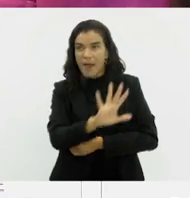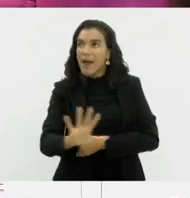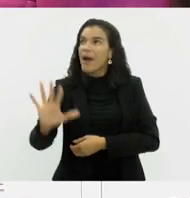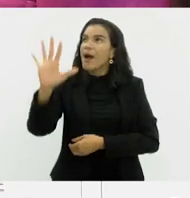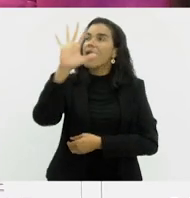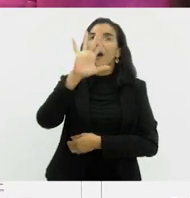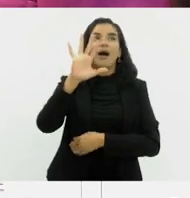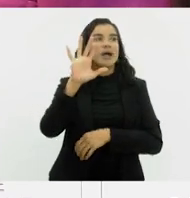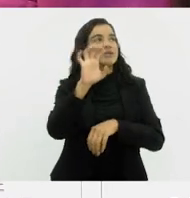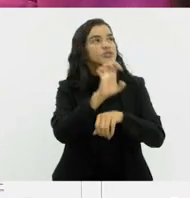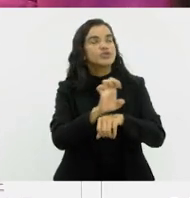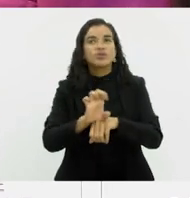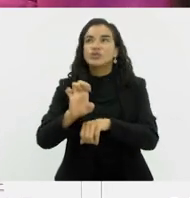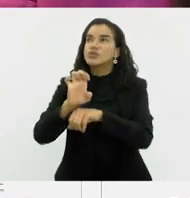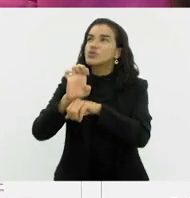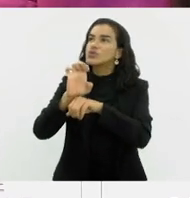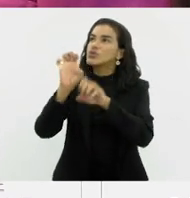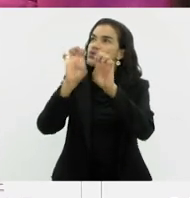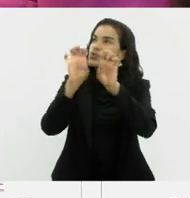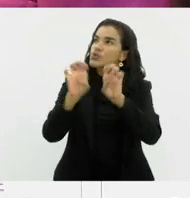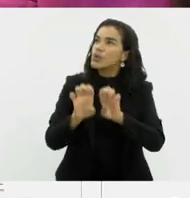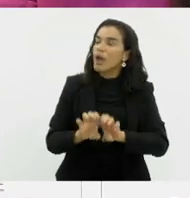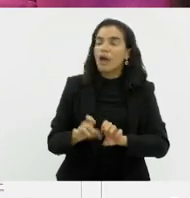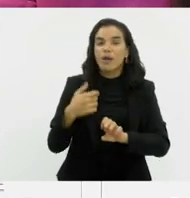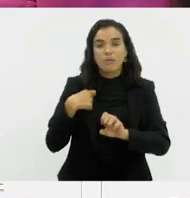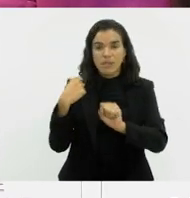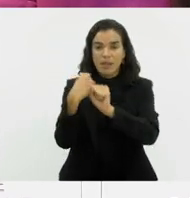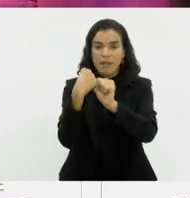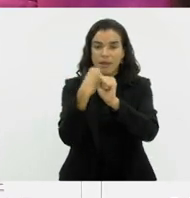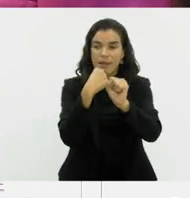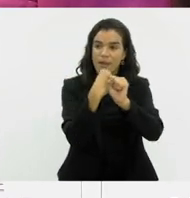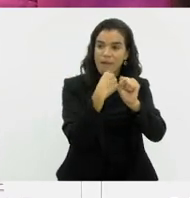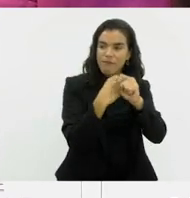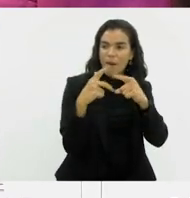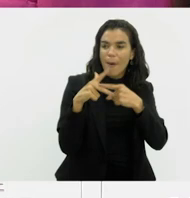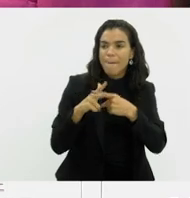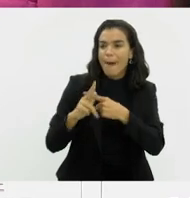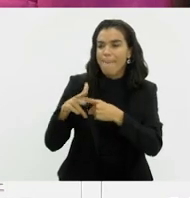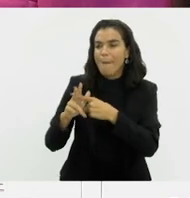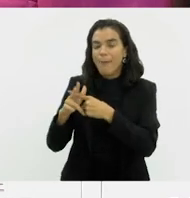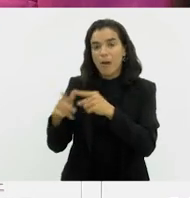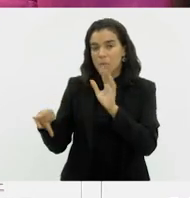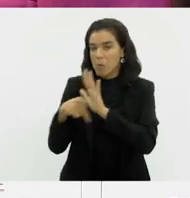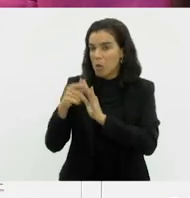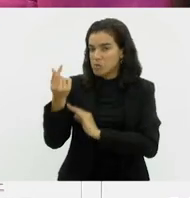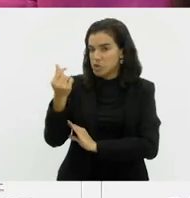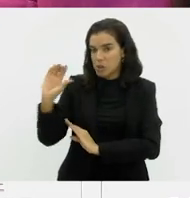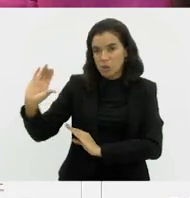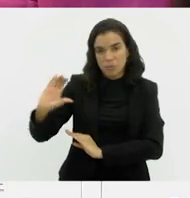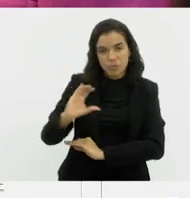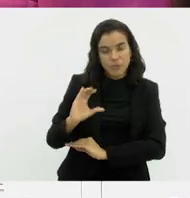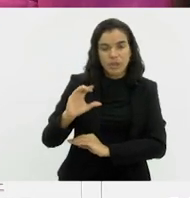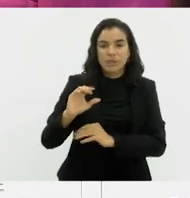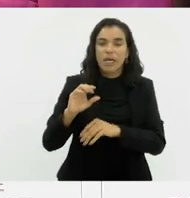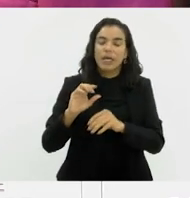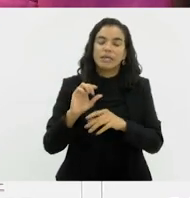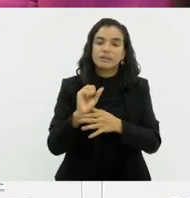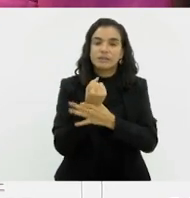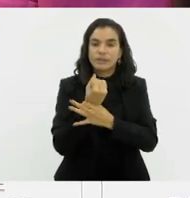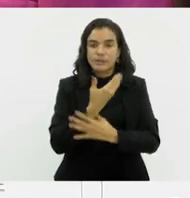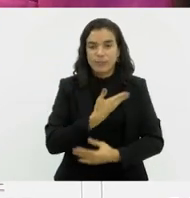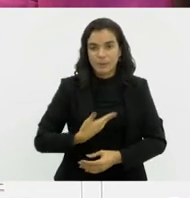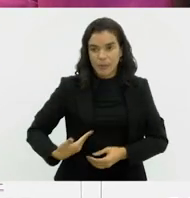se tiver uma reforma, vai sair do orçamento da Segurança Pública. Isso, inclusive,